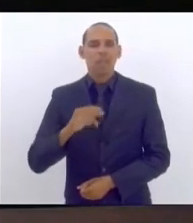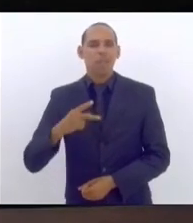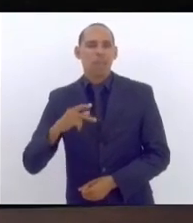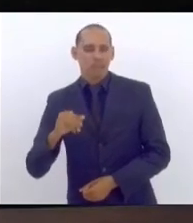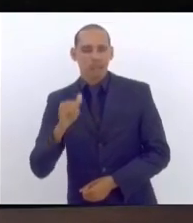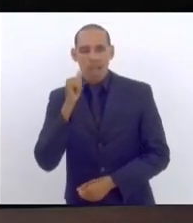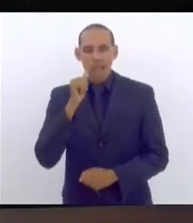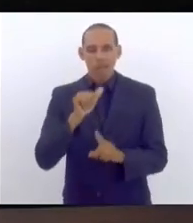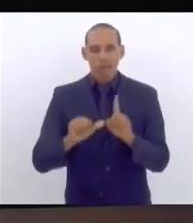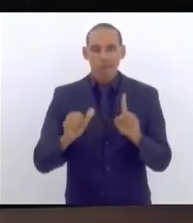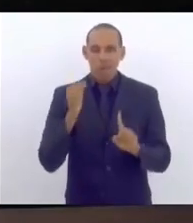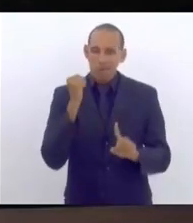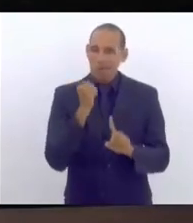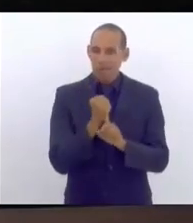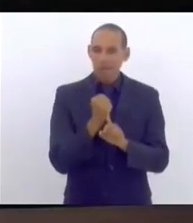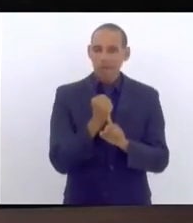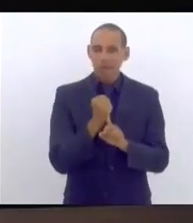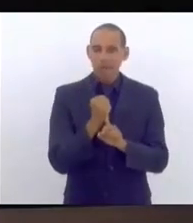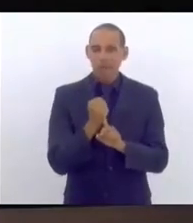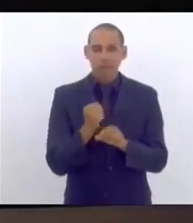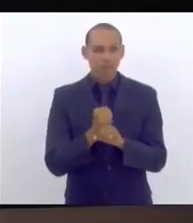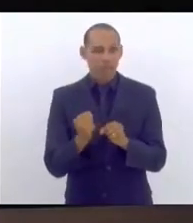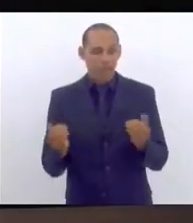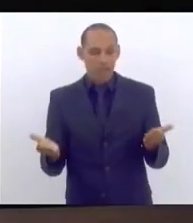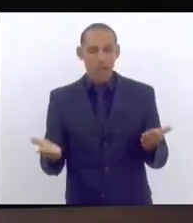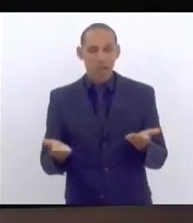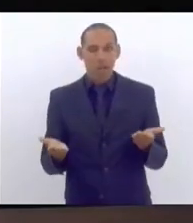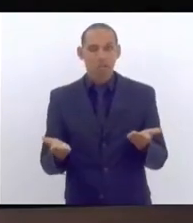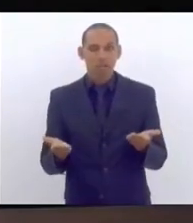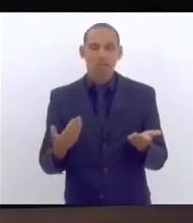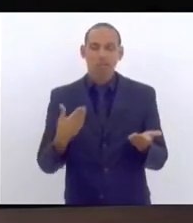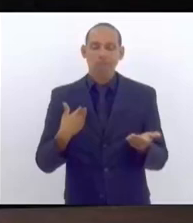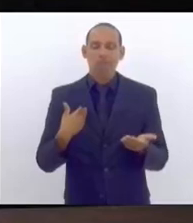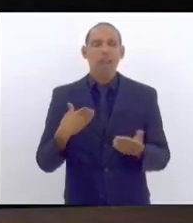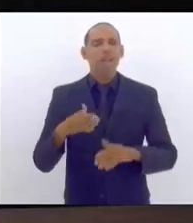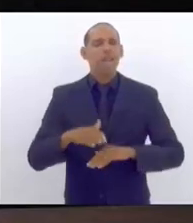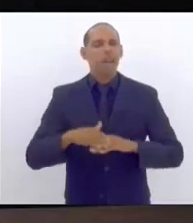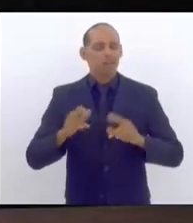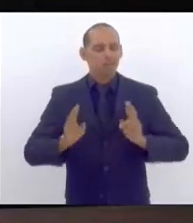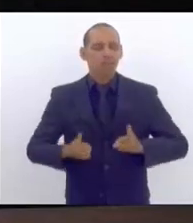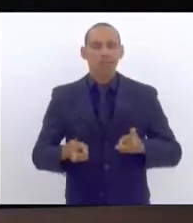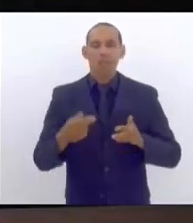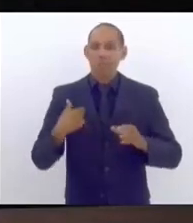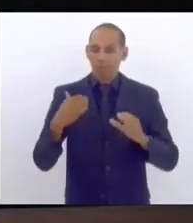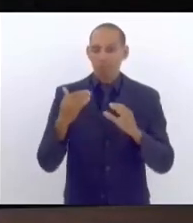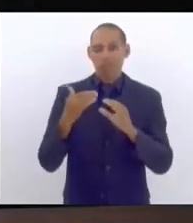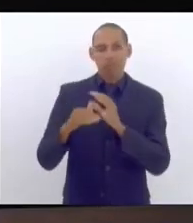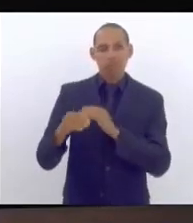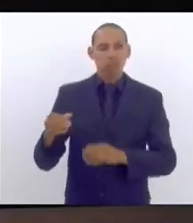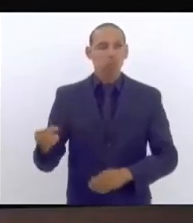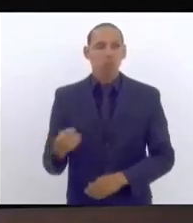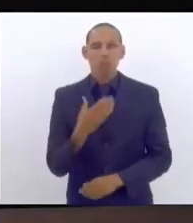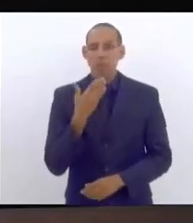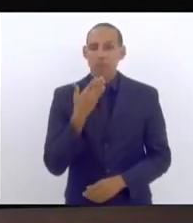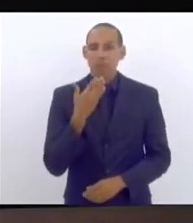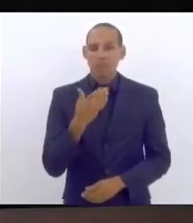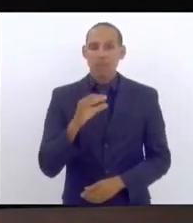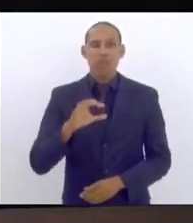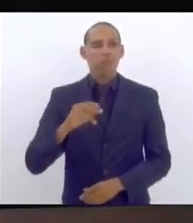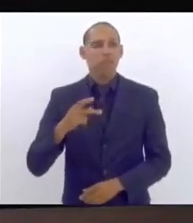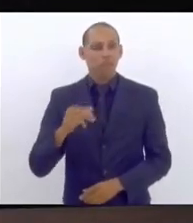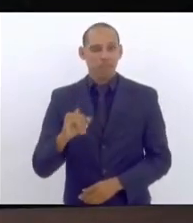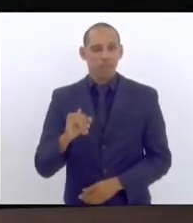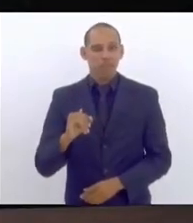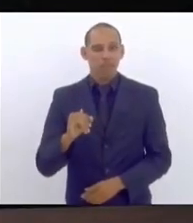do feminicídio. E nesse ano, como sempre faço, encaminhei um novo pedido de